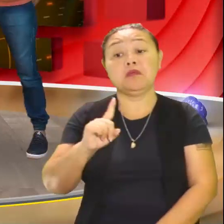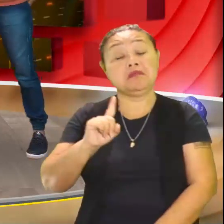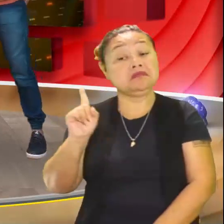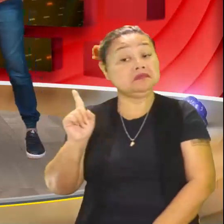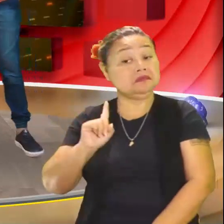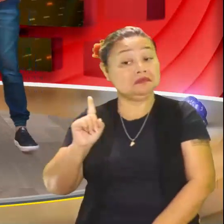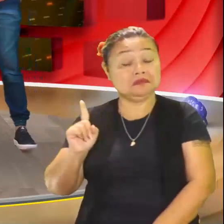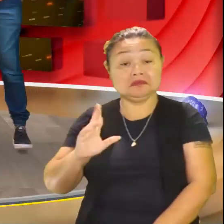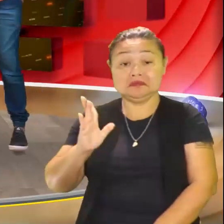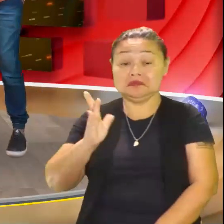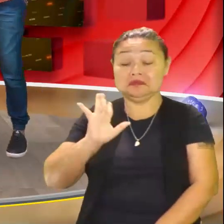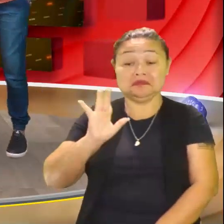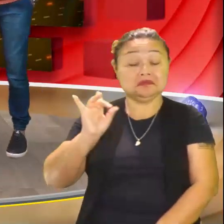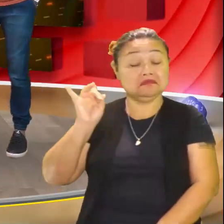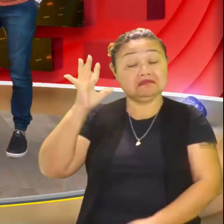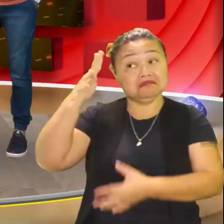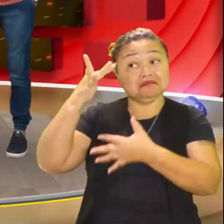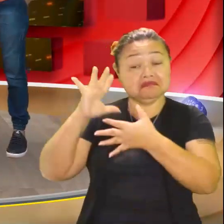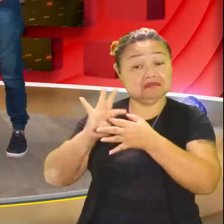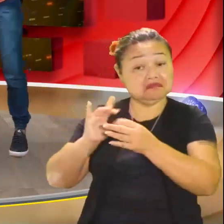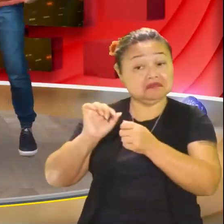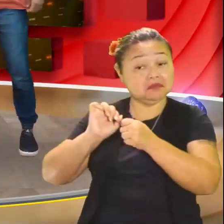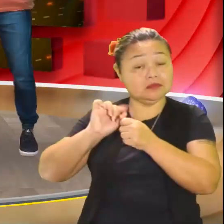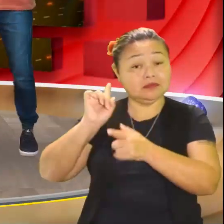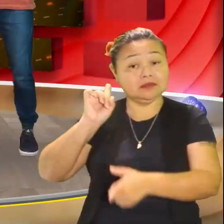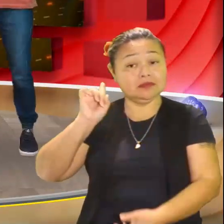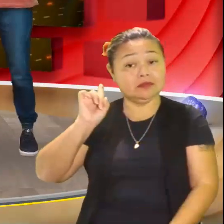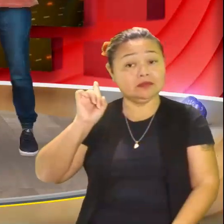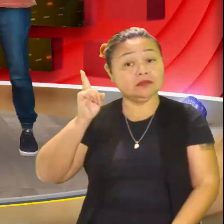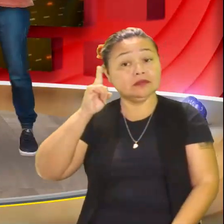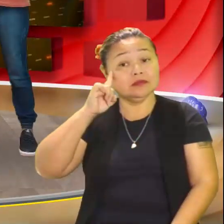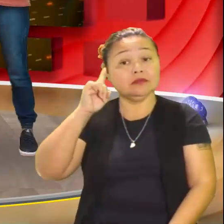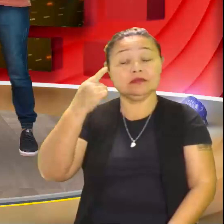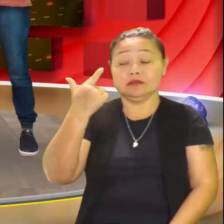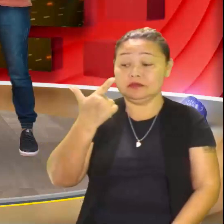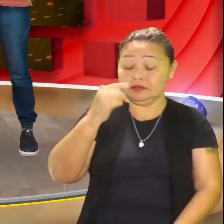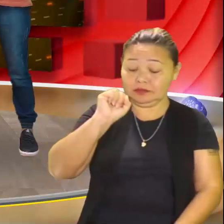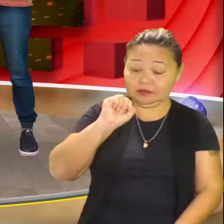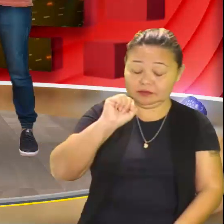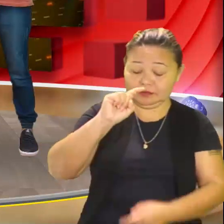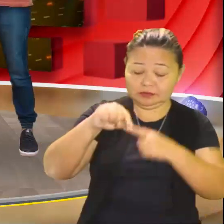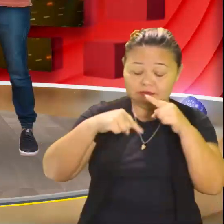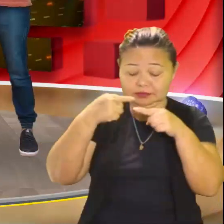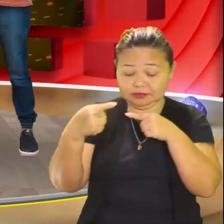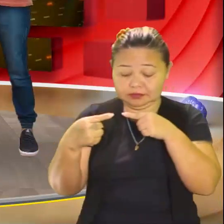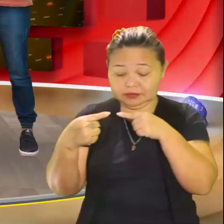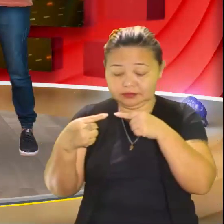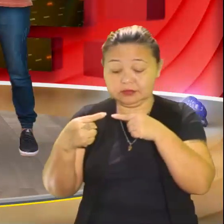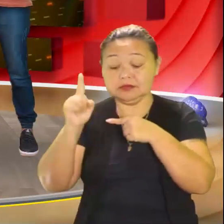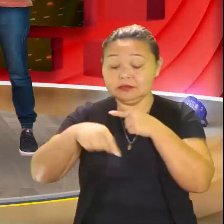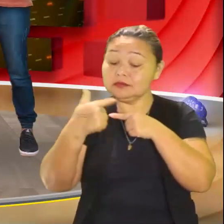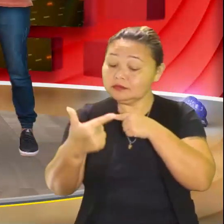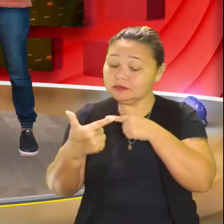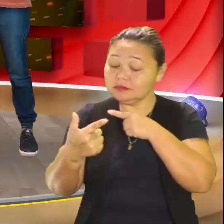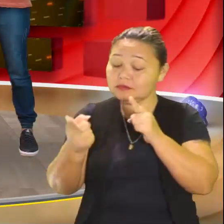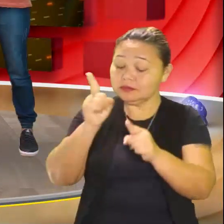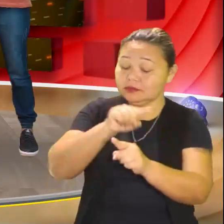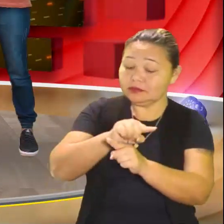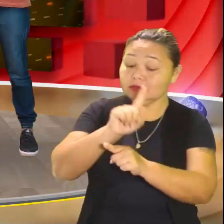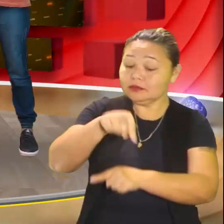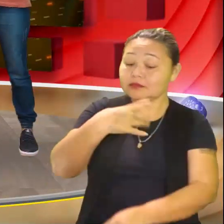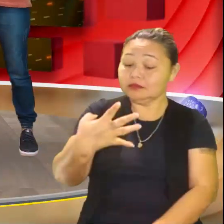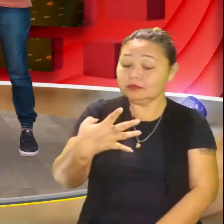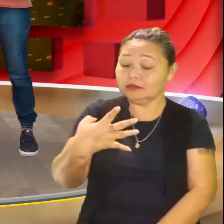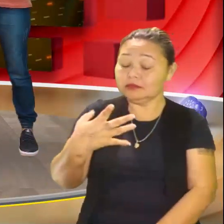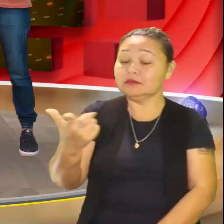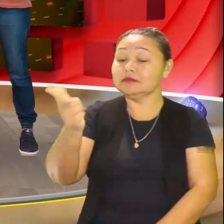não. Ixi, então, não é essa lógica aí que você estava tentando usar, não deu. Aqui, 8, aí veio pra cá, aí deu 2, aí depois